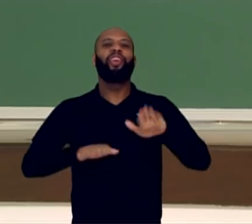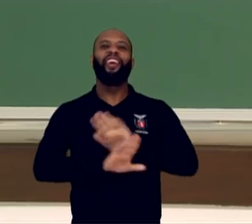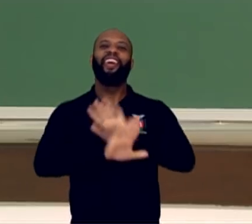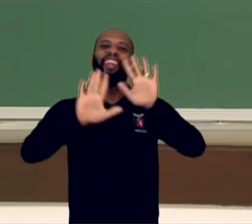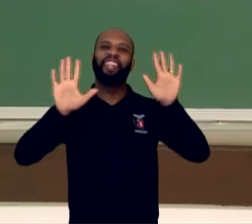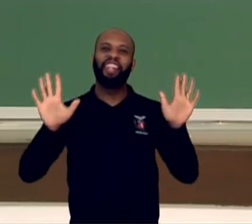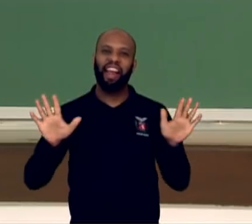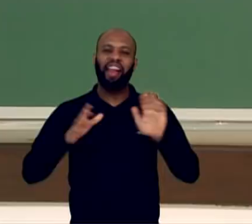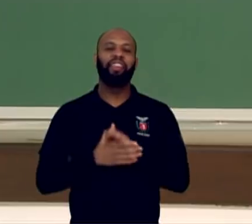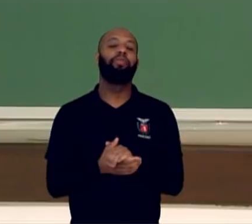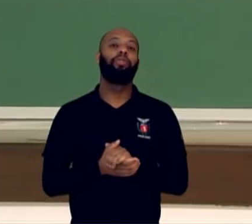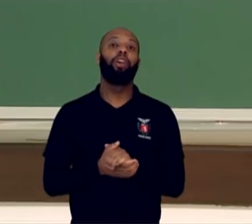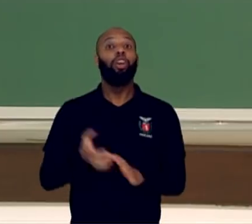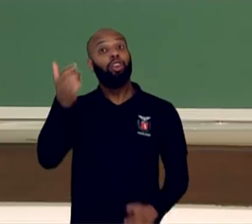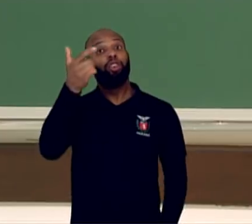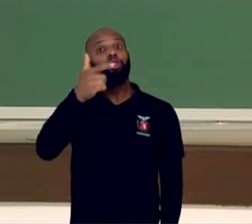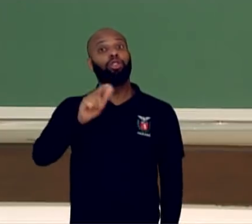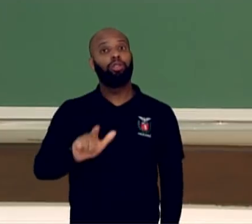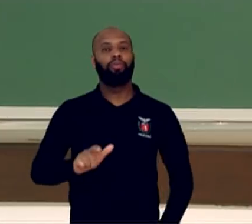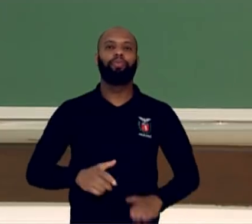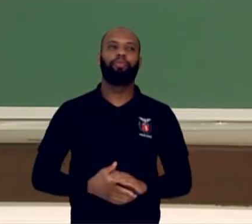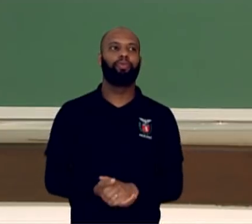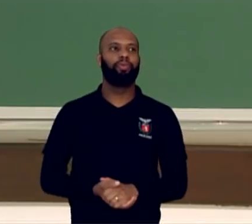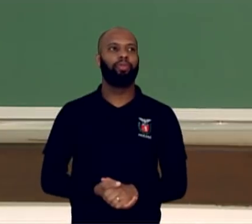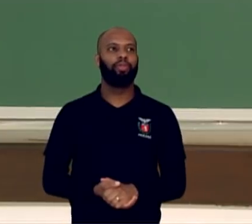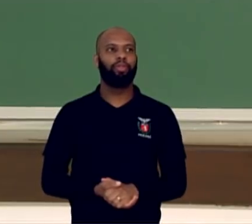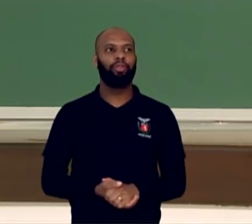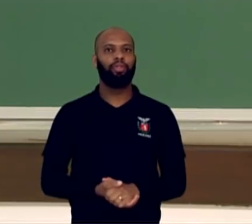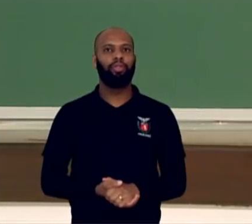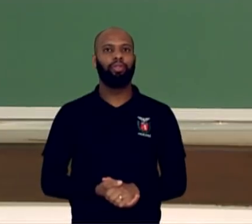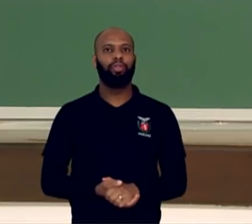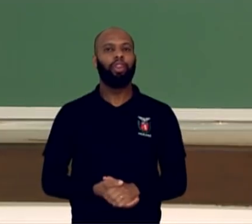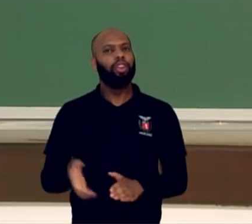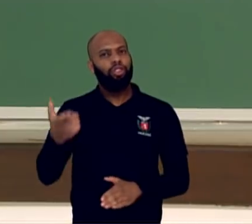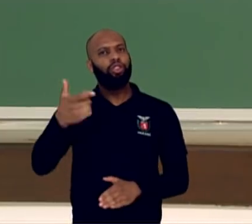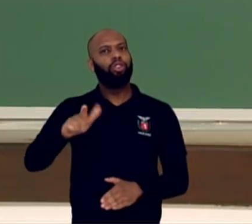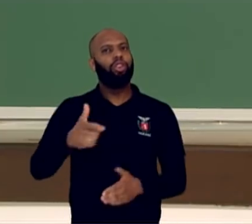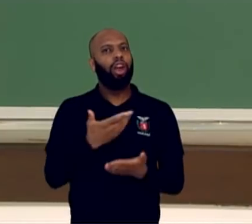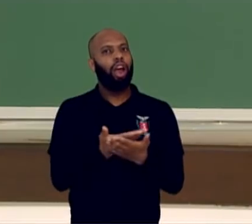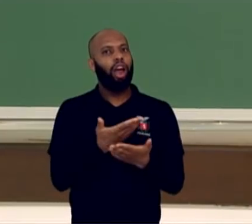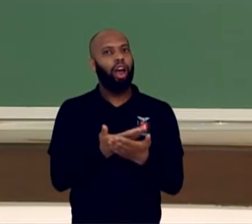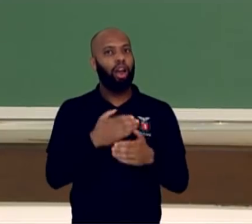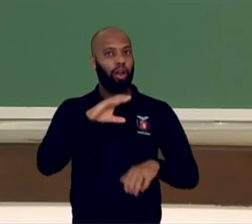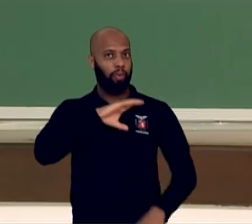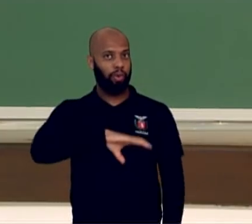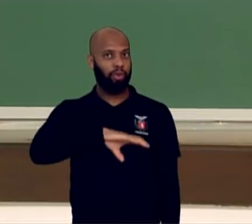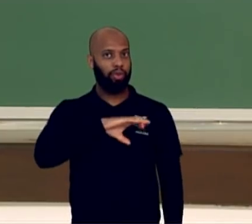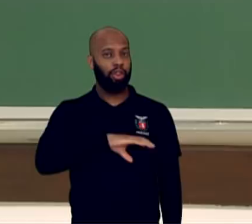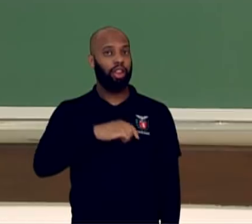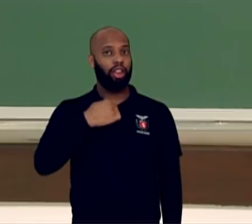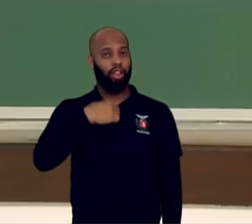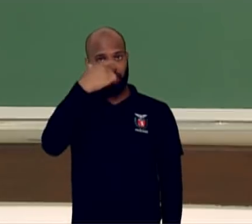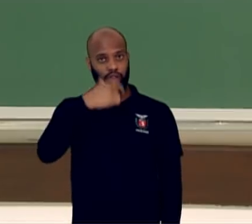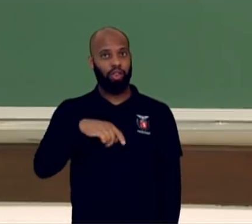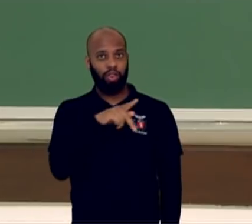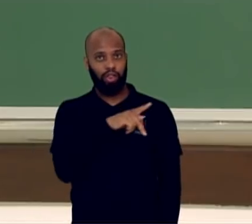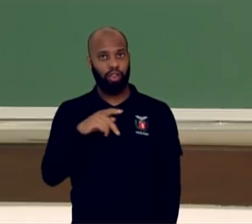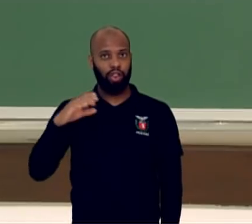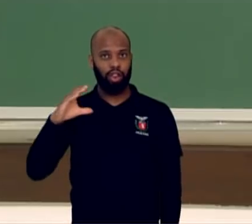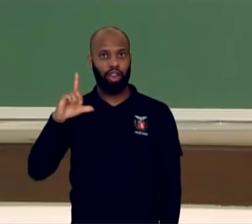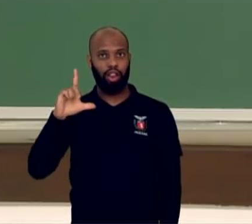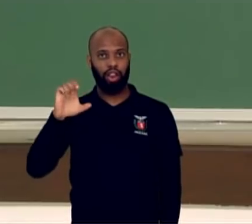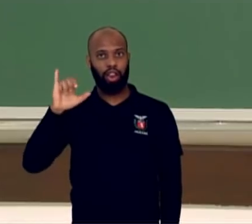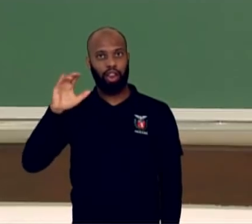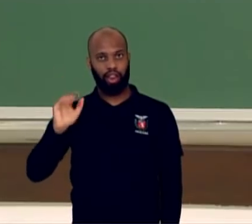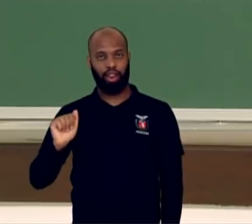Olá, pessoal! Estamos de volta com mais uma aula de português. Eu sou a professora Cléia da Rocha e